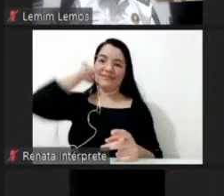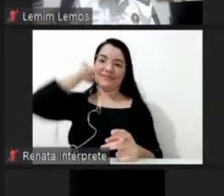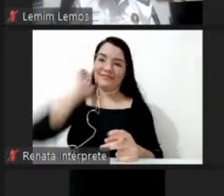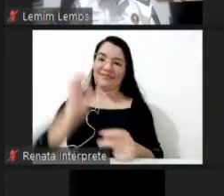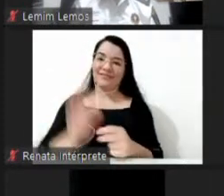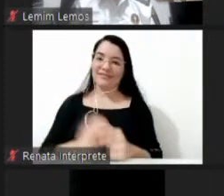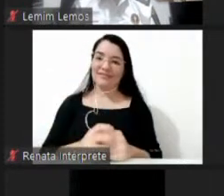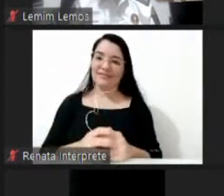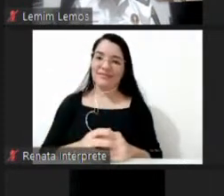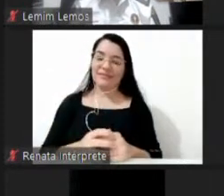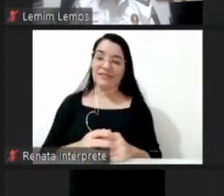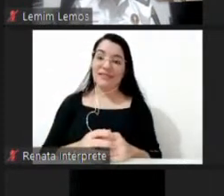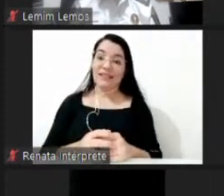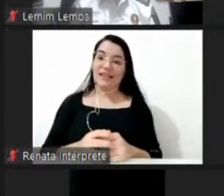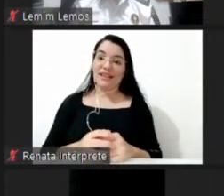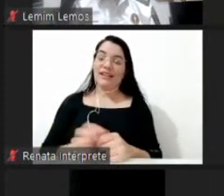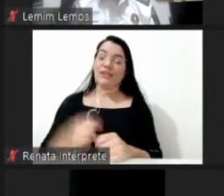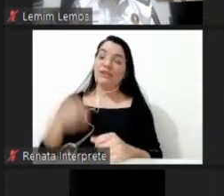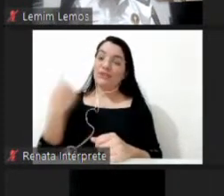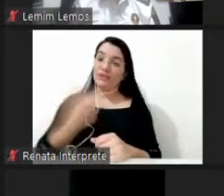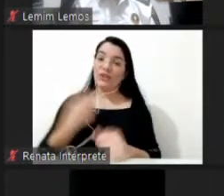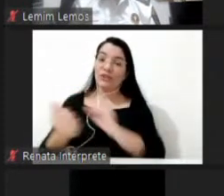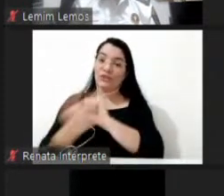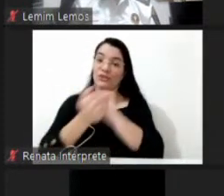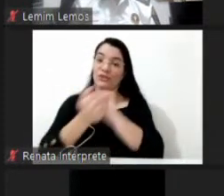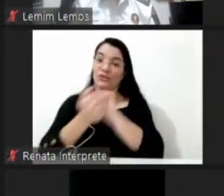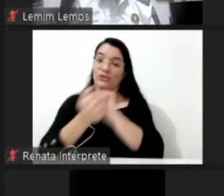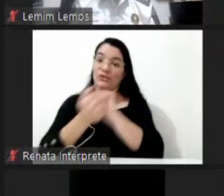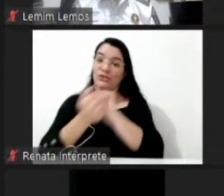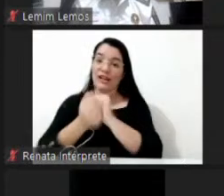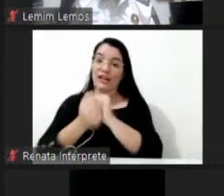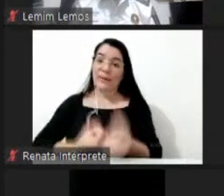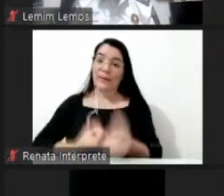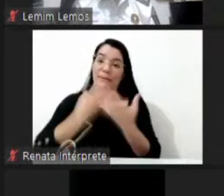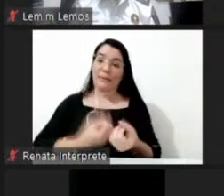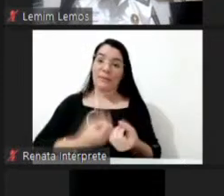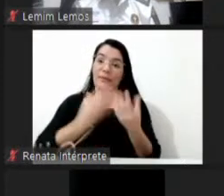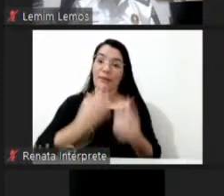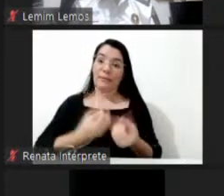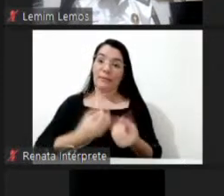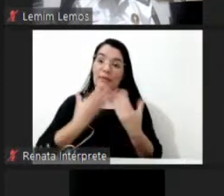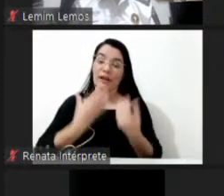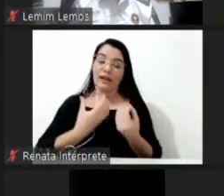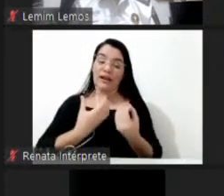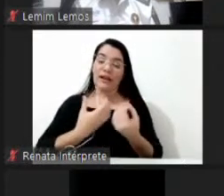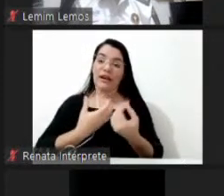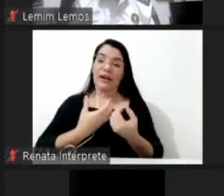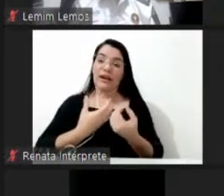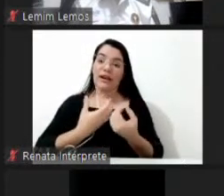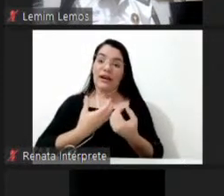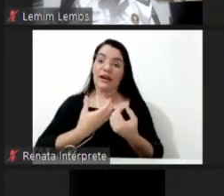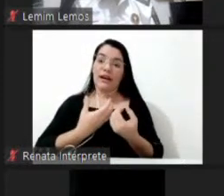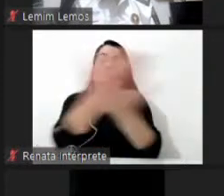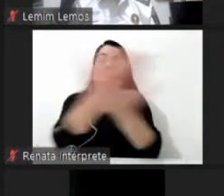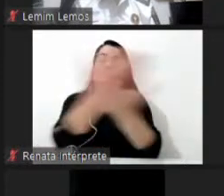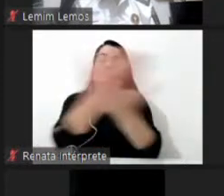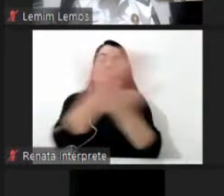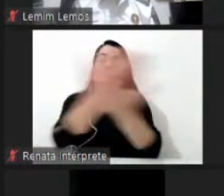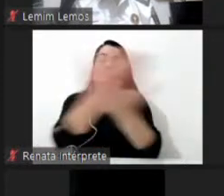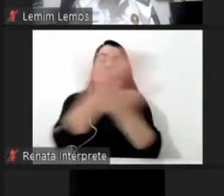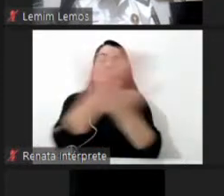Juntos estamos levando essa mensagem de amor por meio de todos esses voluntários religiosos